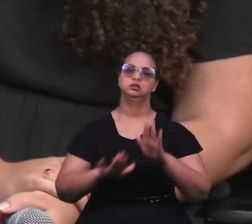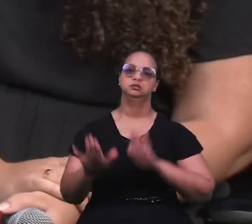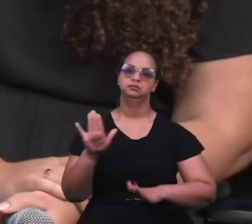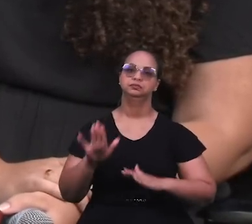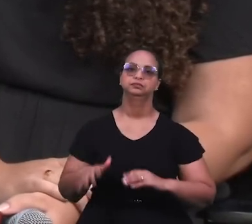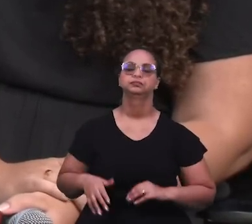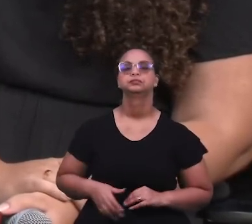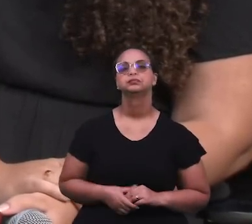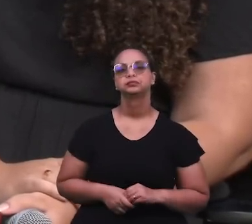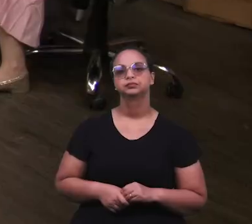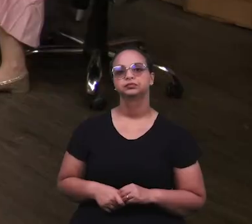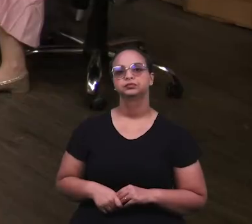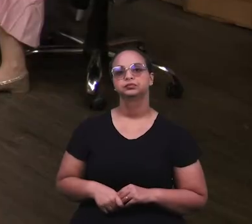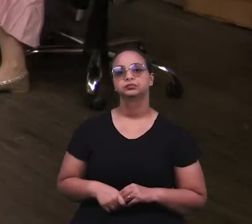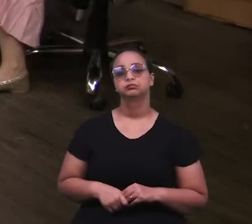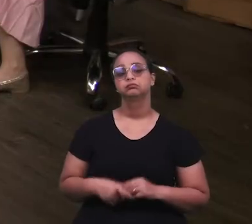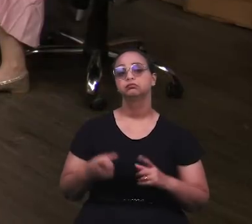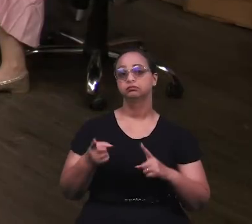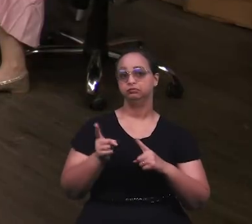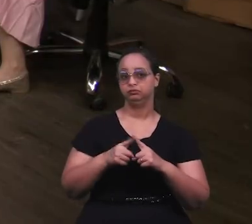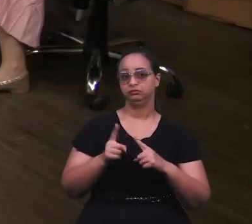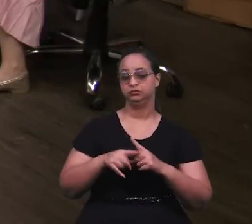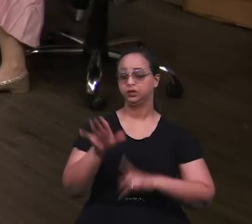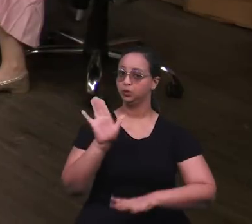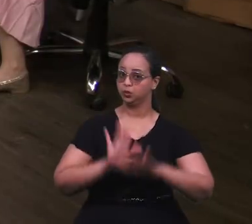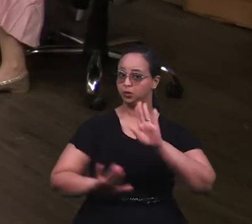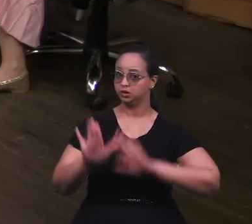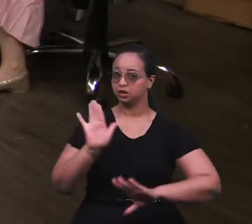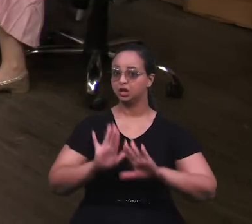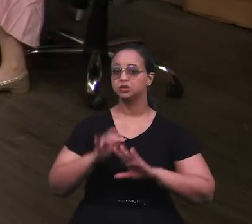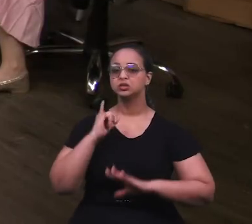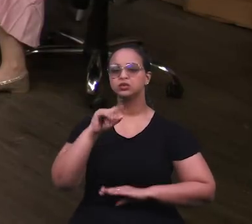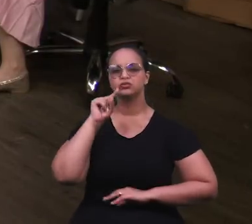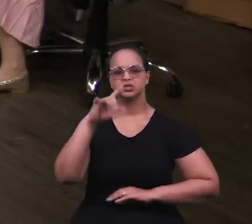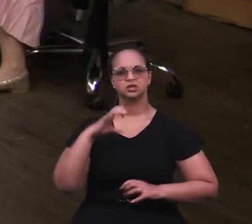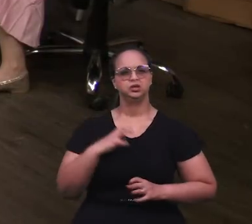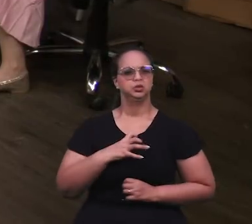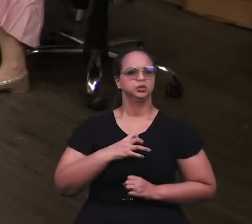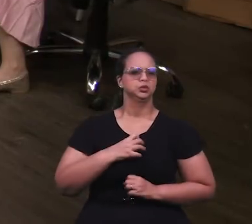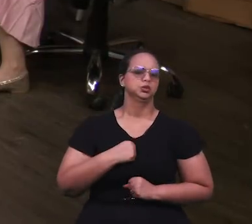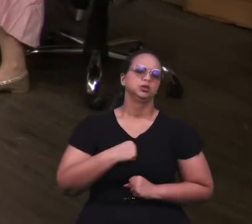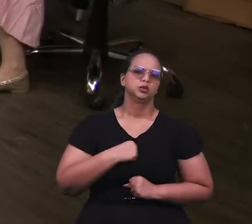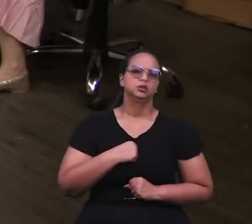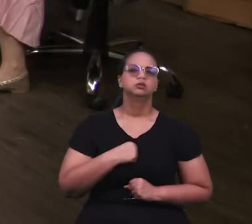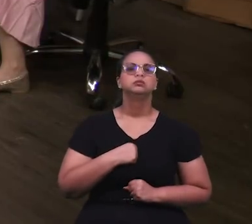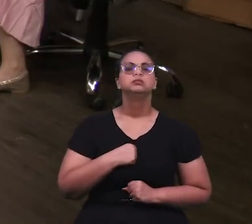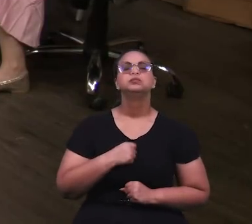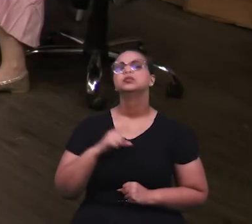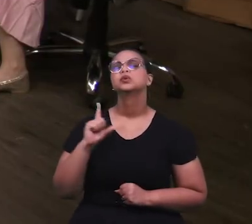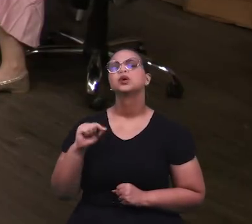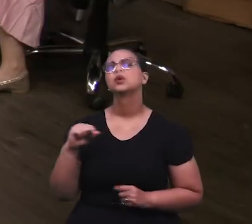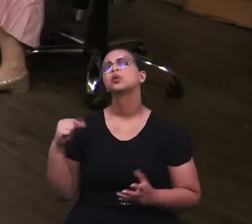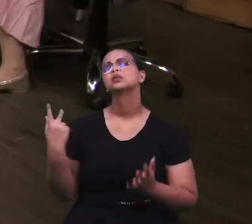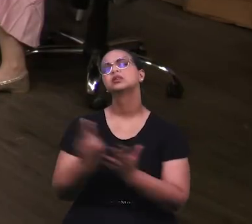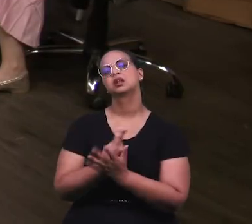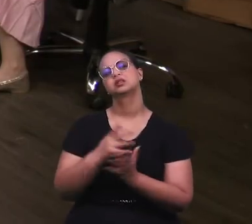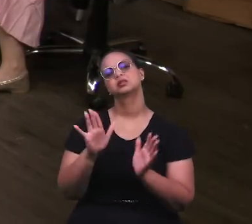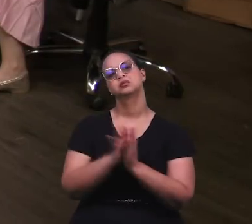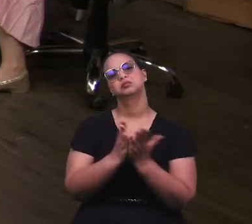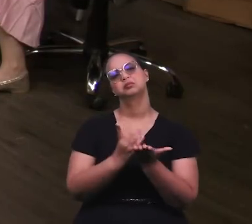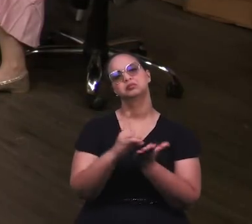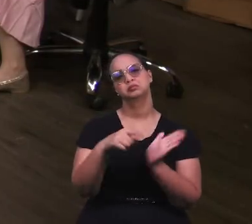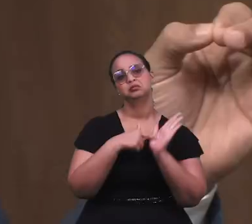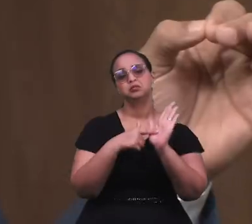ter? Um cuidado importante quando nós estamos feridos é aquela passagem bíblica